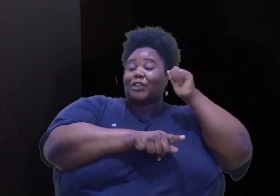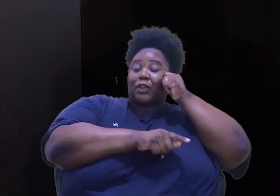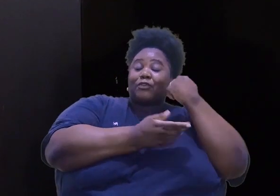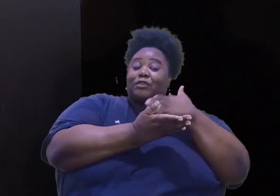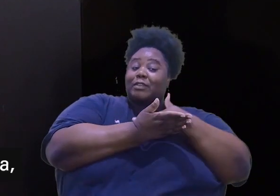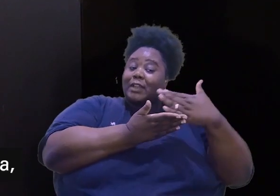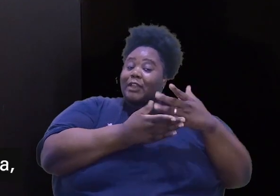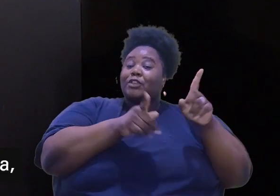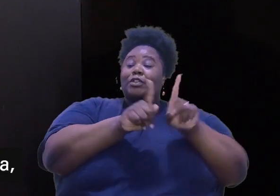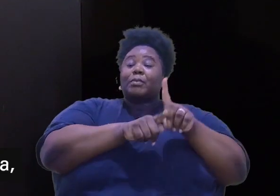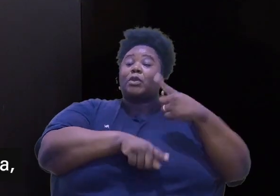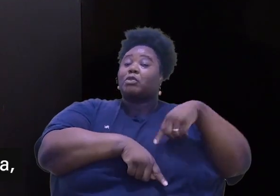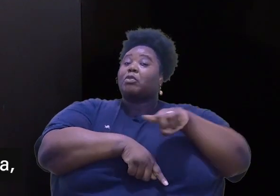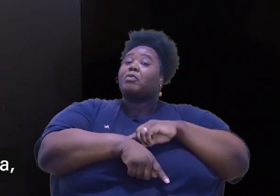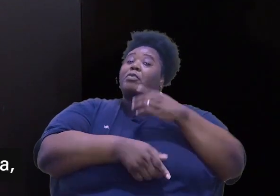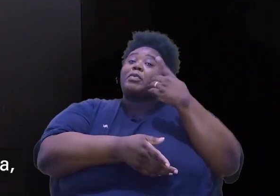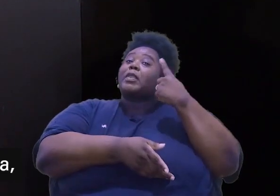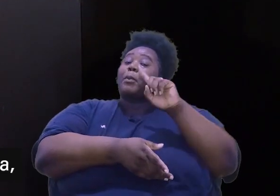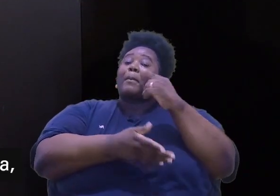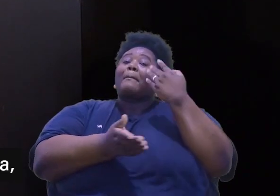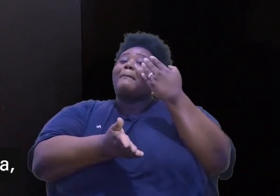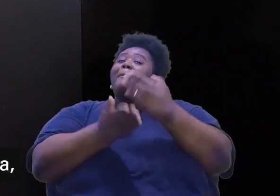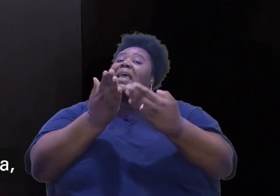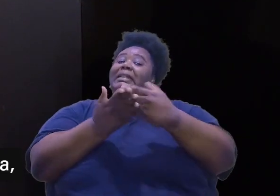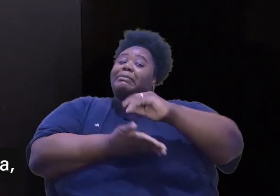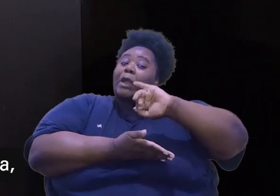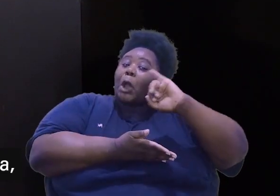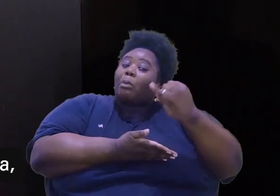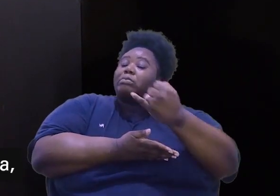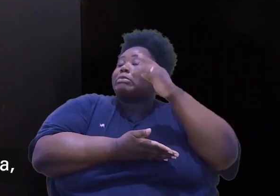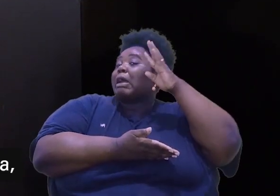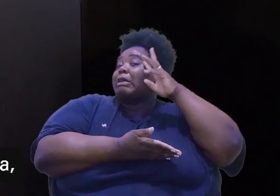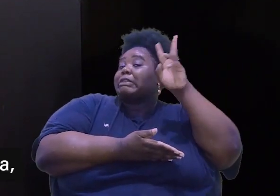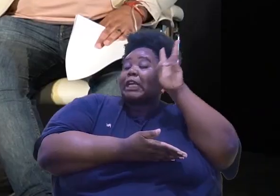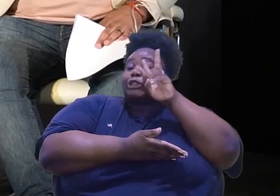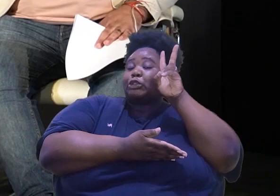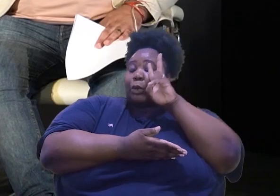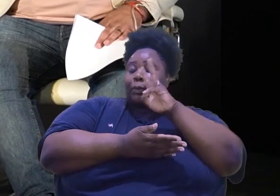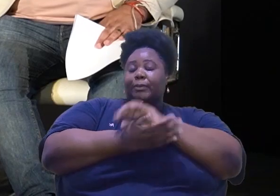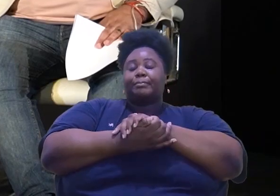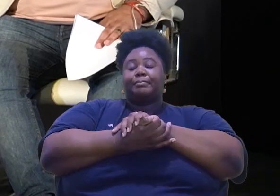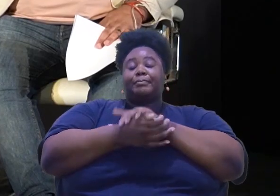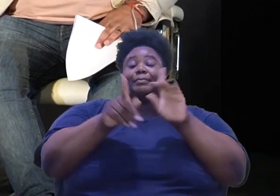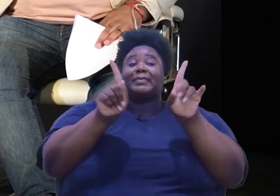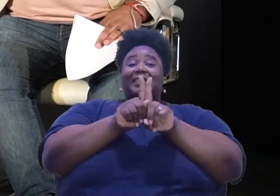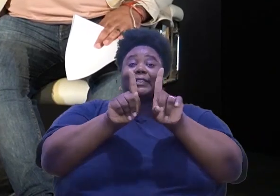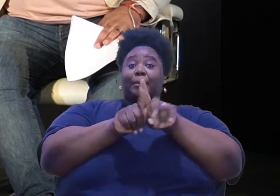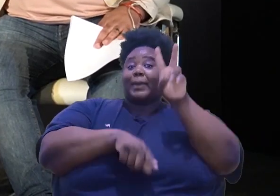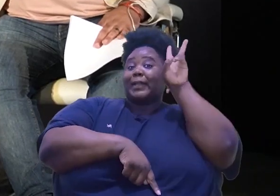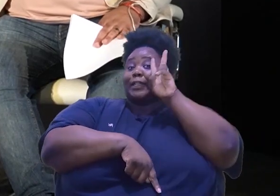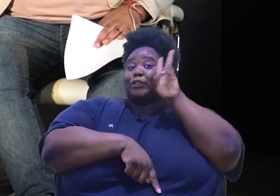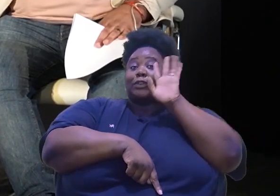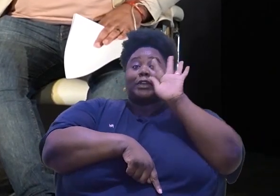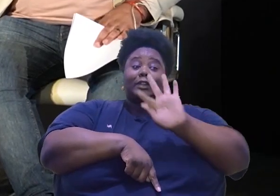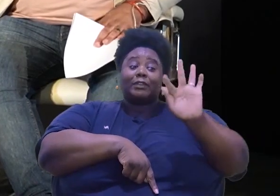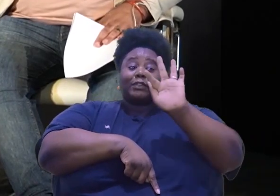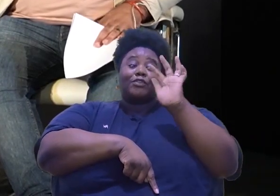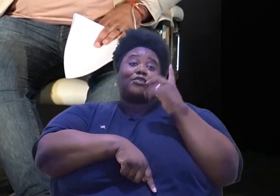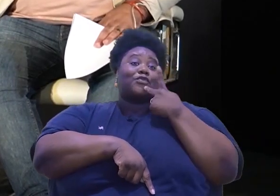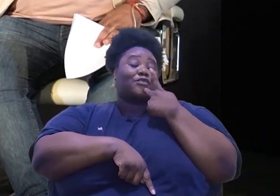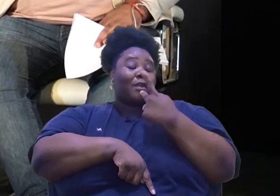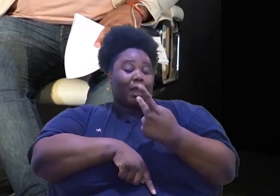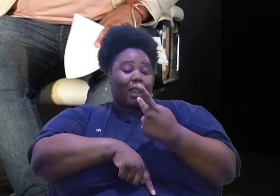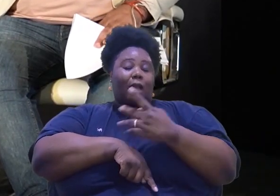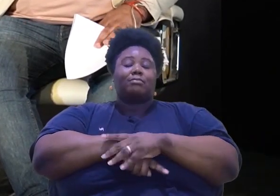nós perdemos a oportunidade na história, sobretudo numa história acadêmica, de dizer isso,